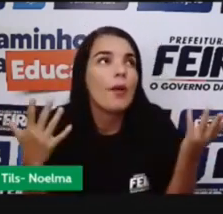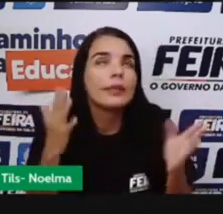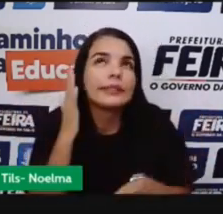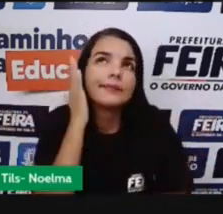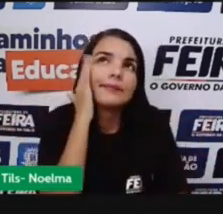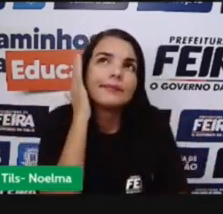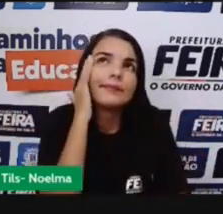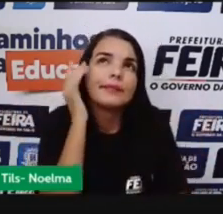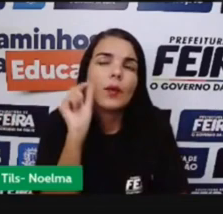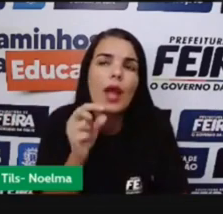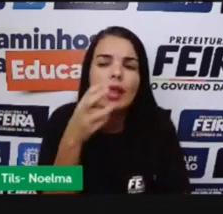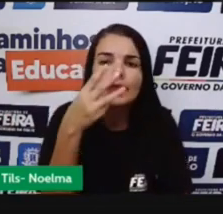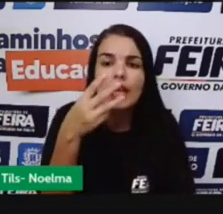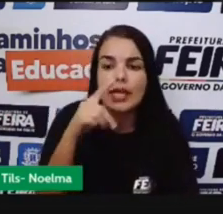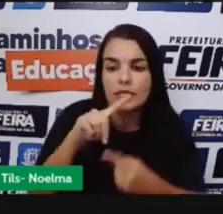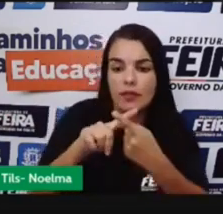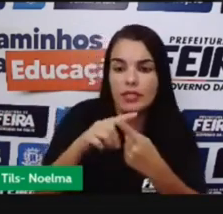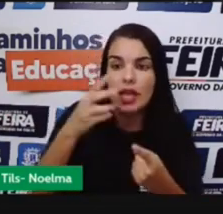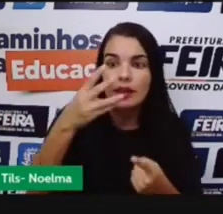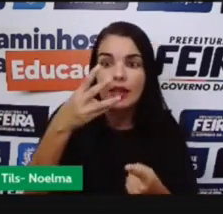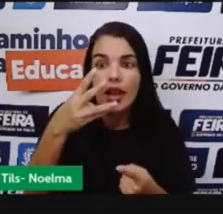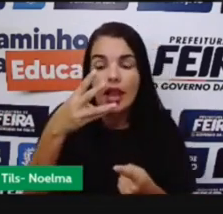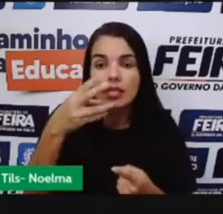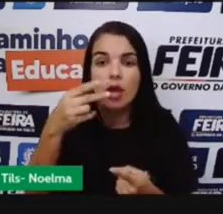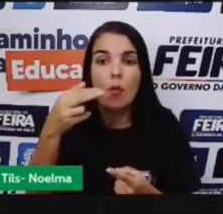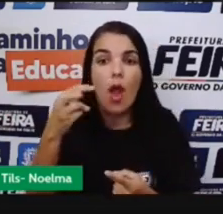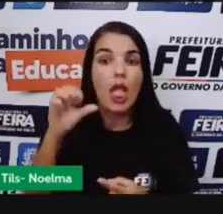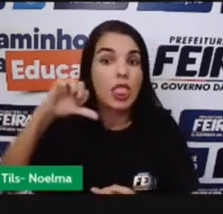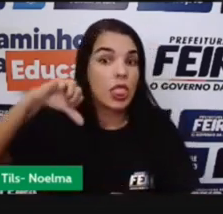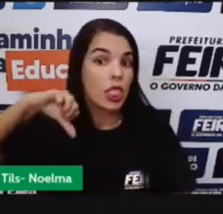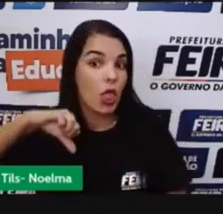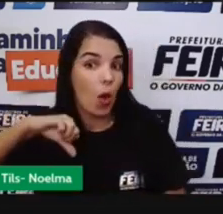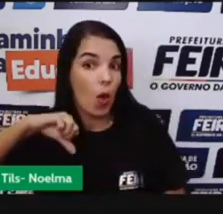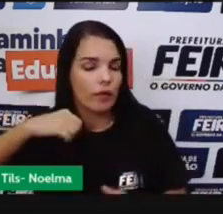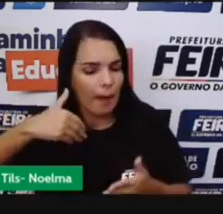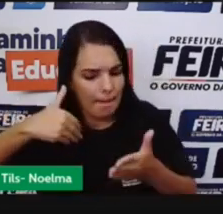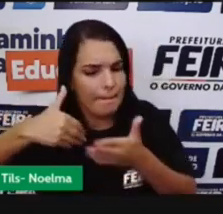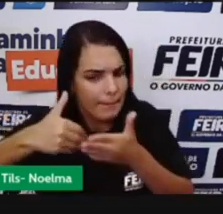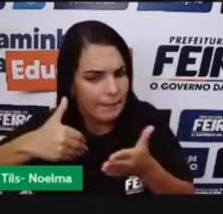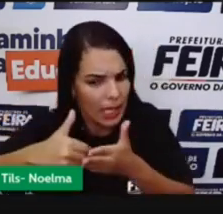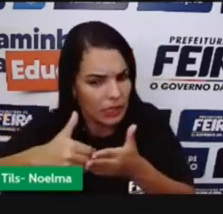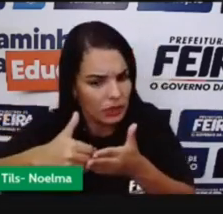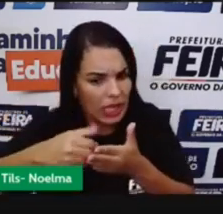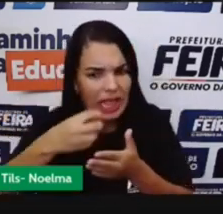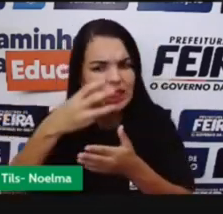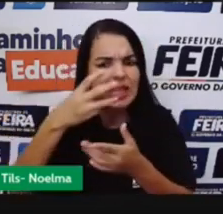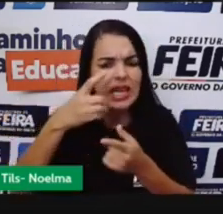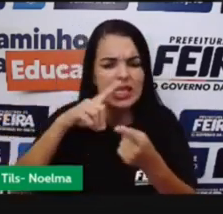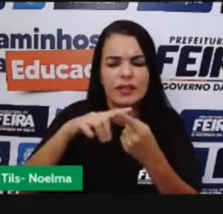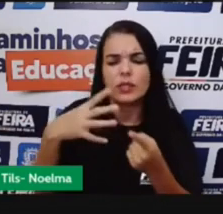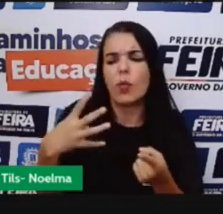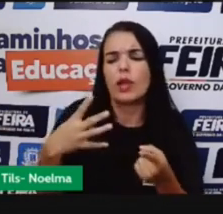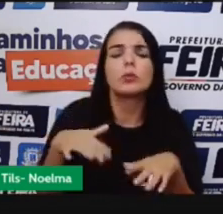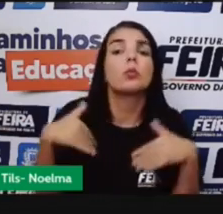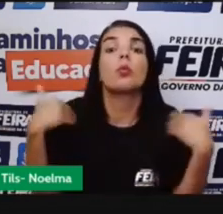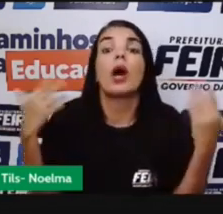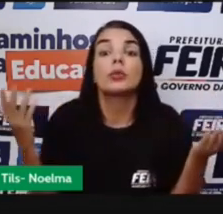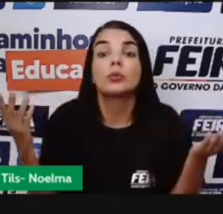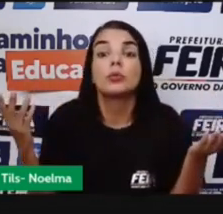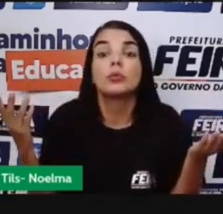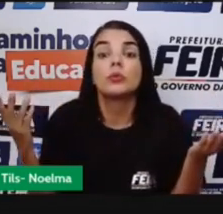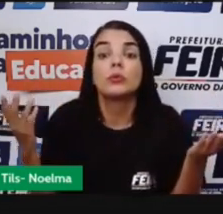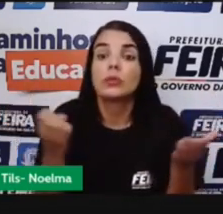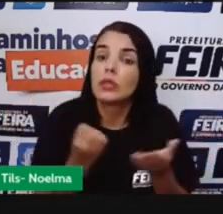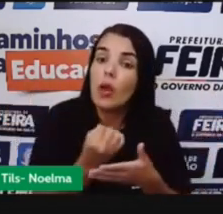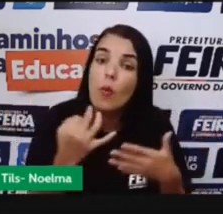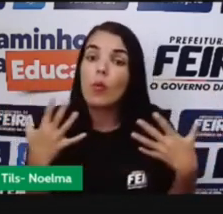é 9. Então está próximo. Se 3 vezes 3 é 9, está próximo. E 3 vezes 4 é quanto? 3 vezes